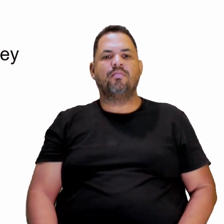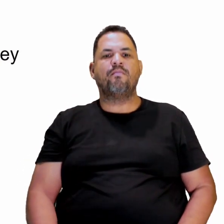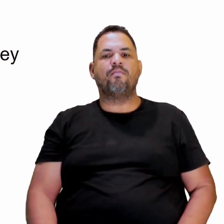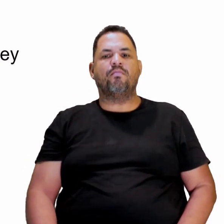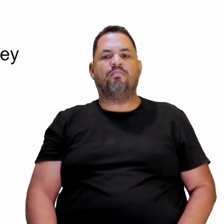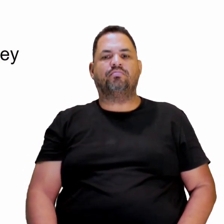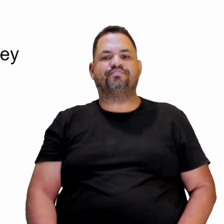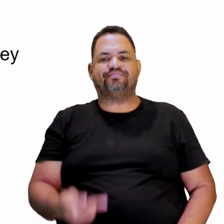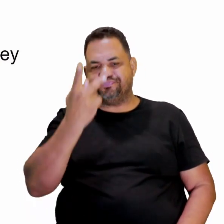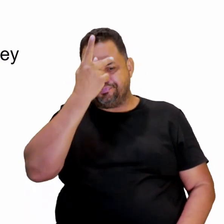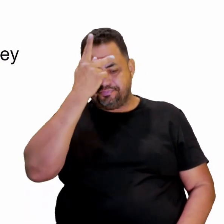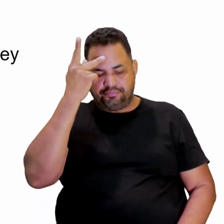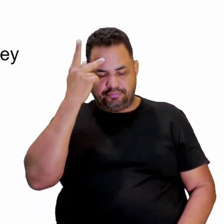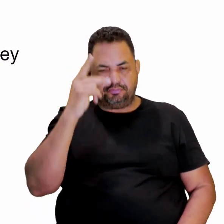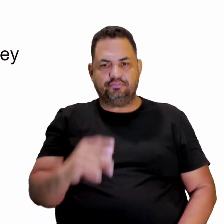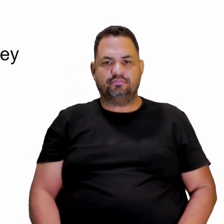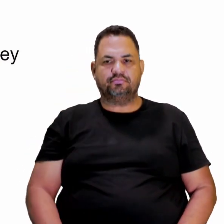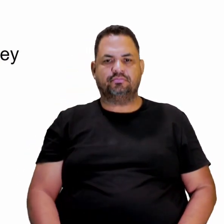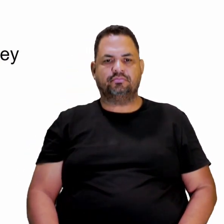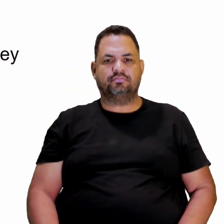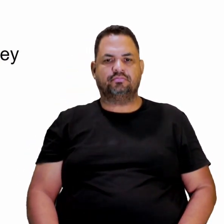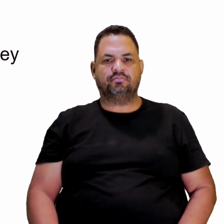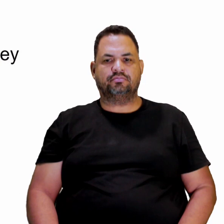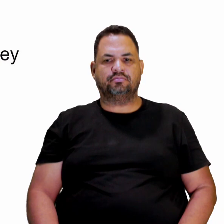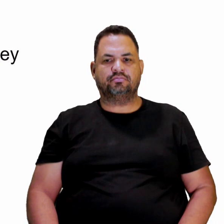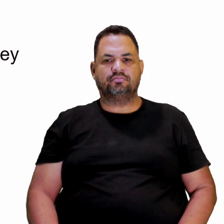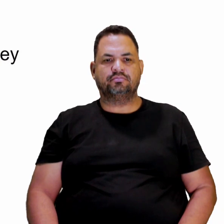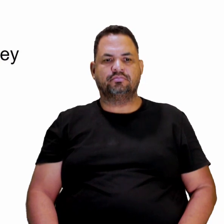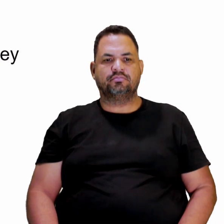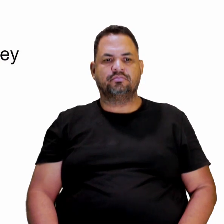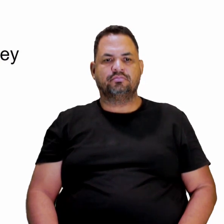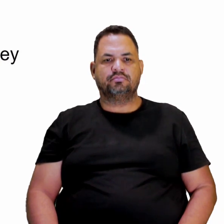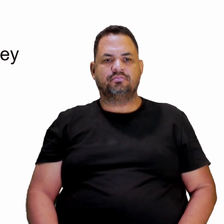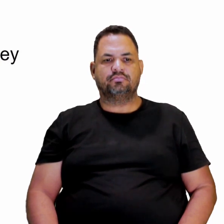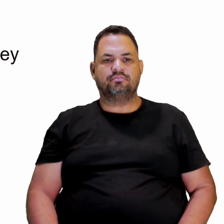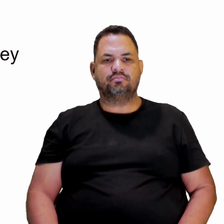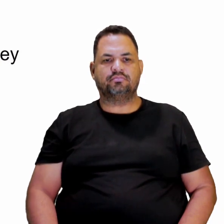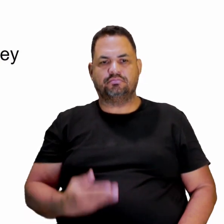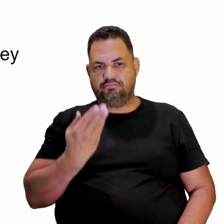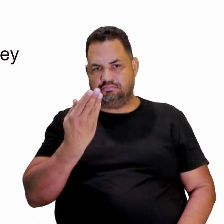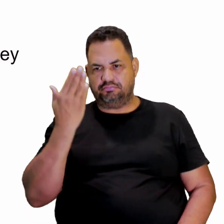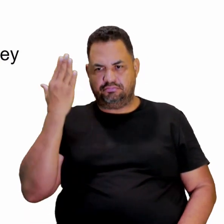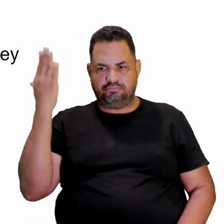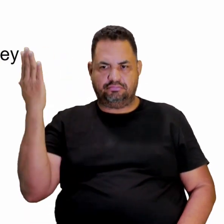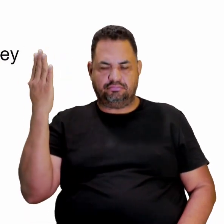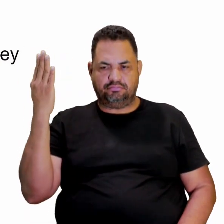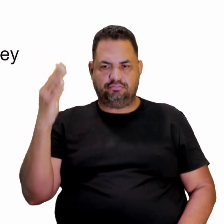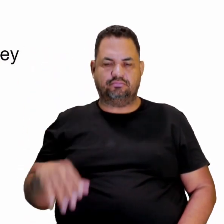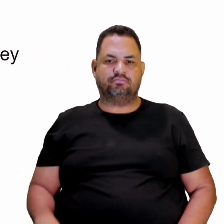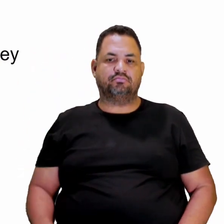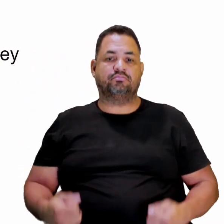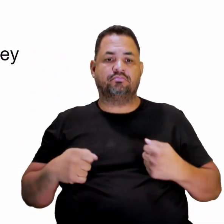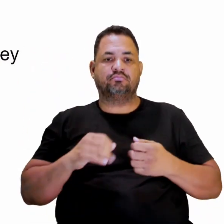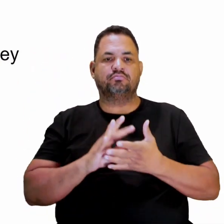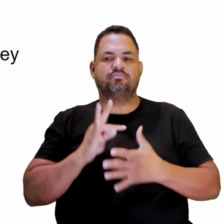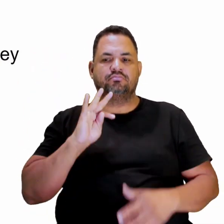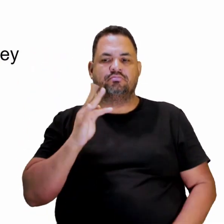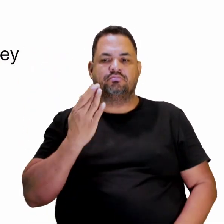de pessoas. Então, só pode sobrar o meu which. Ou então poderia ser o